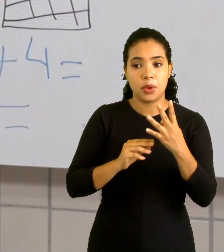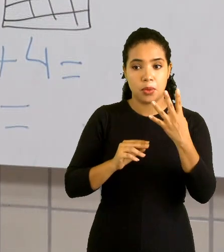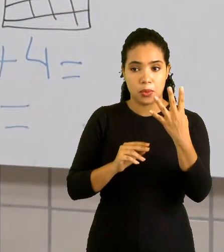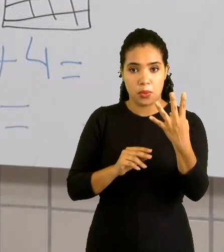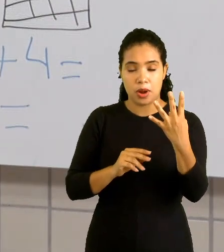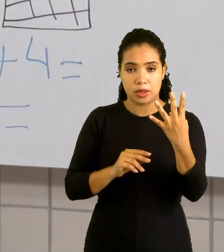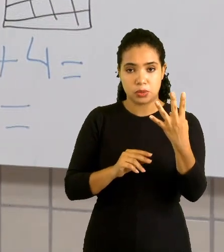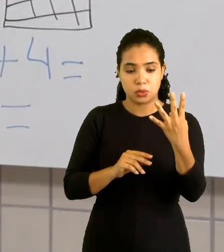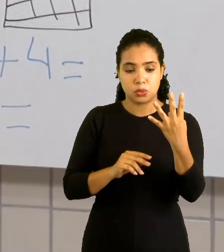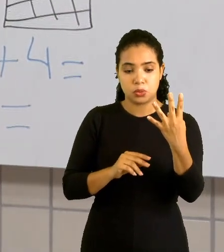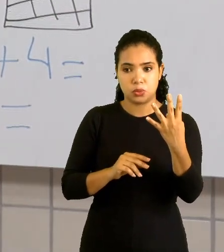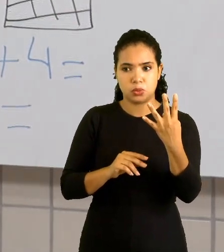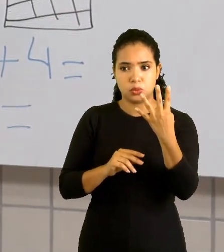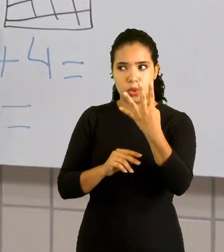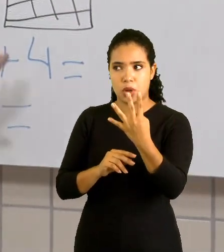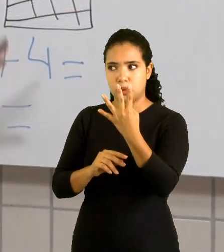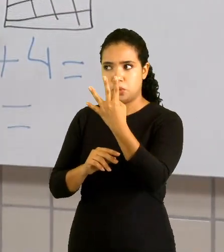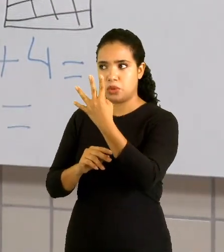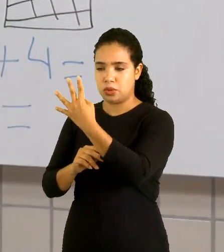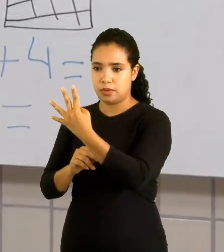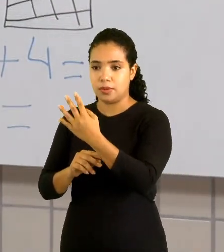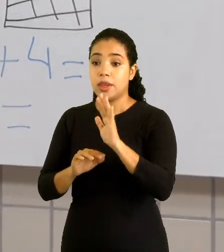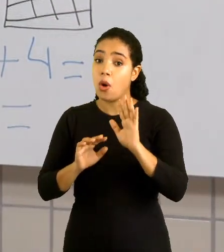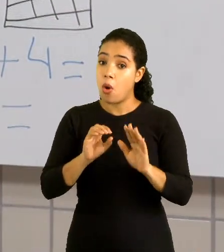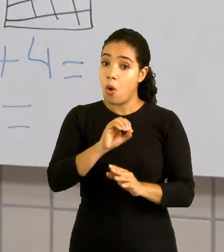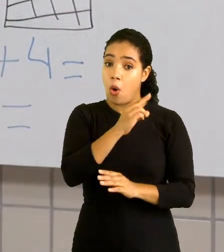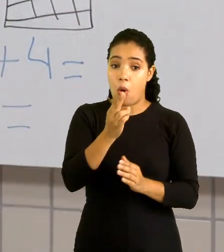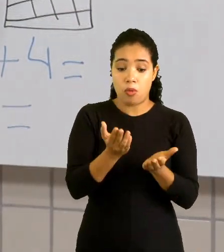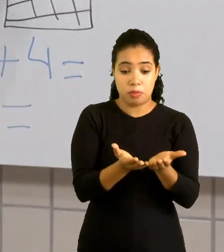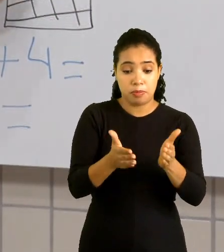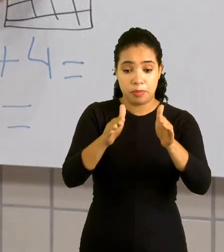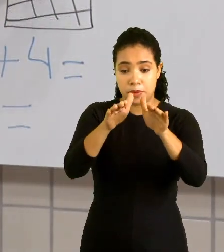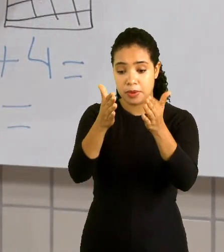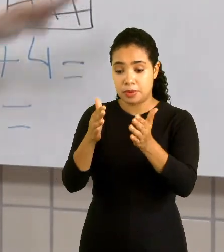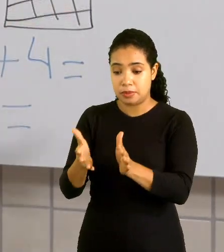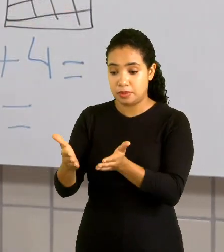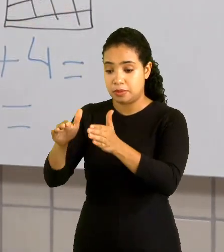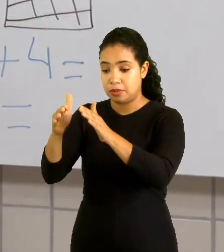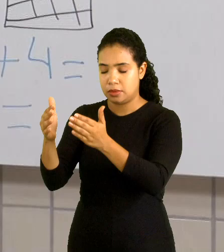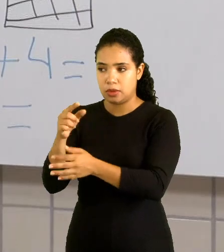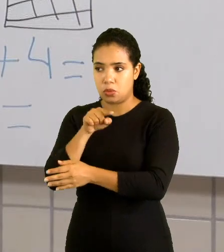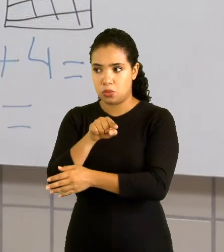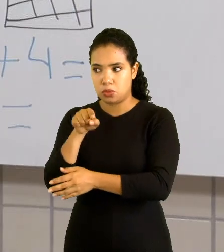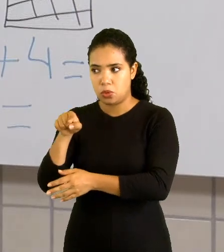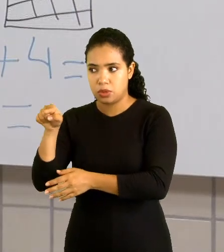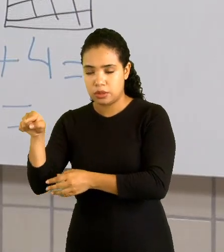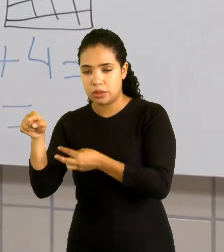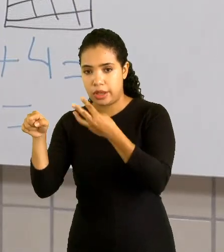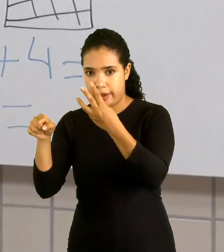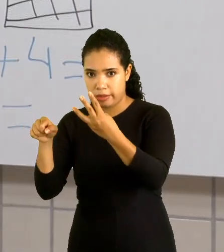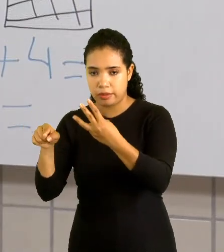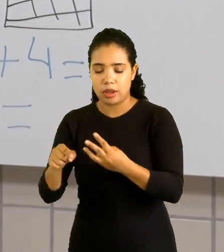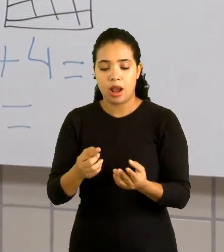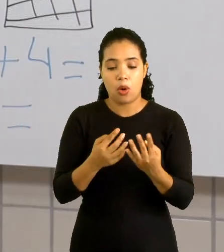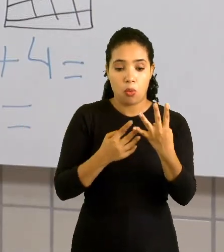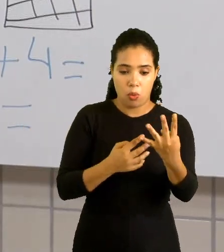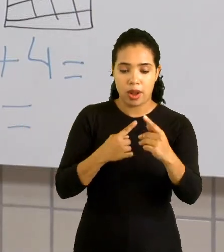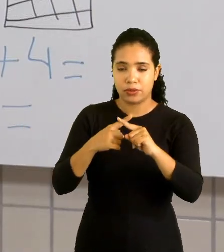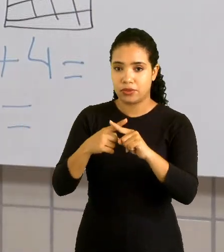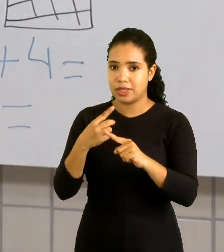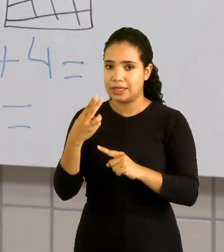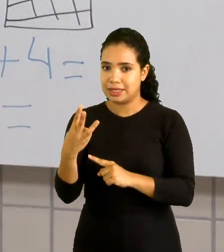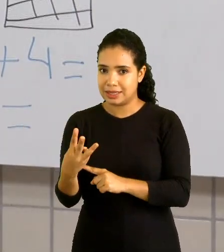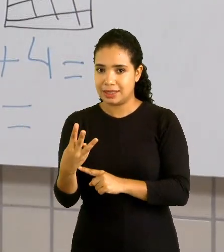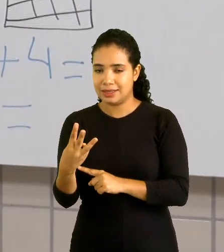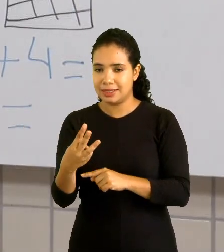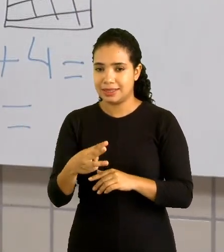três vezes. 4 três vezes, porque eu repeti 4 mais 4 mais 4. O número 4 vai repetir três vezes.